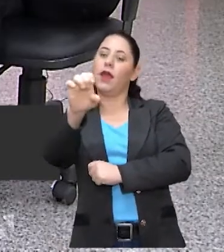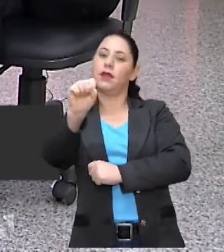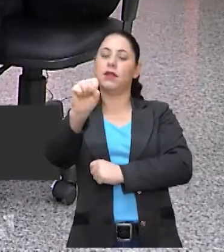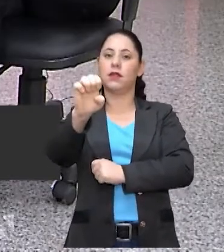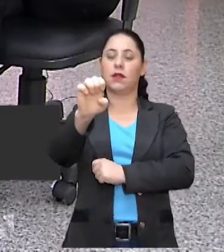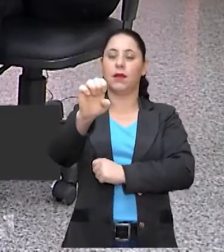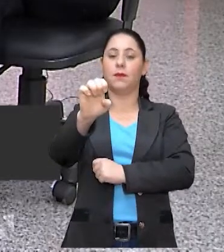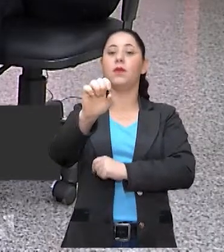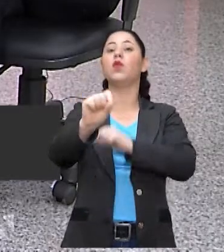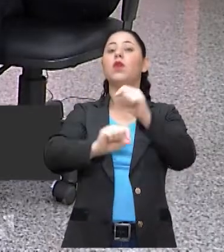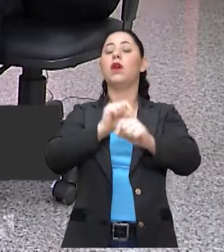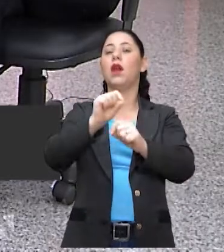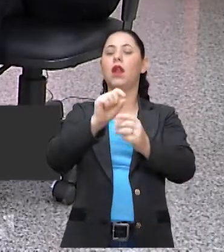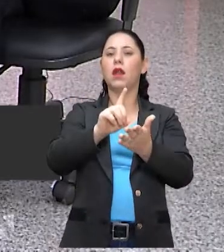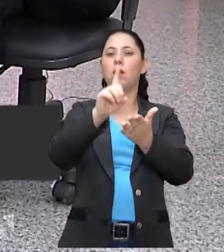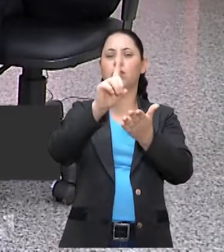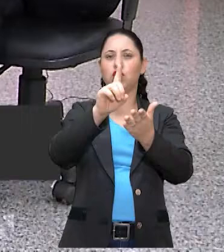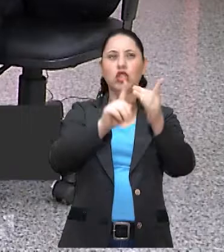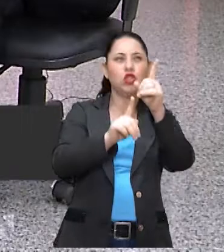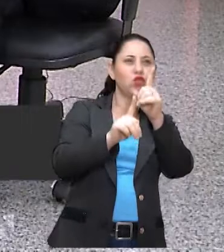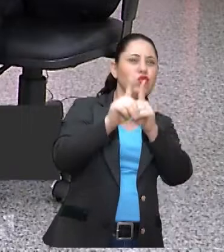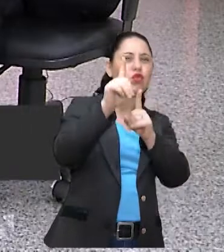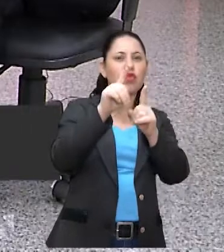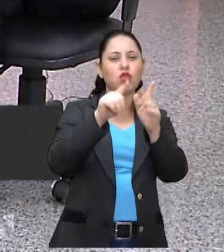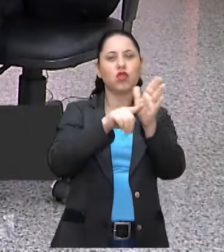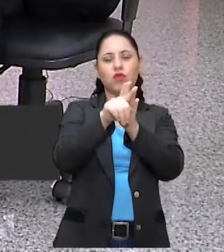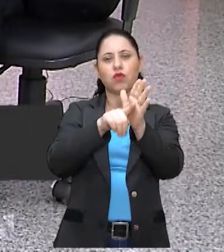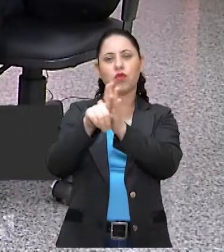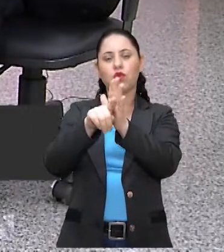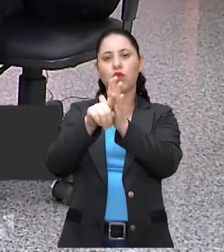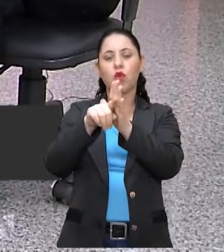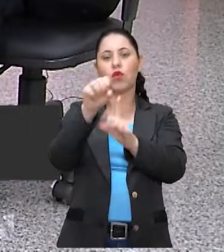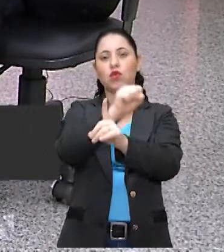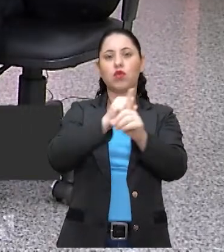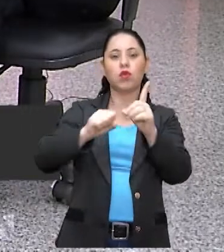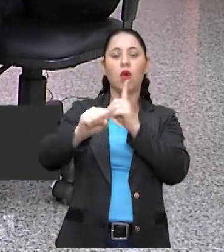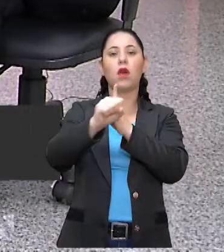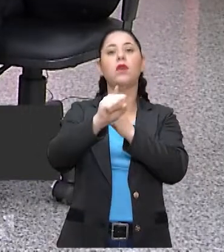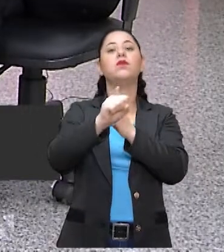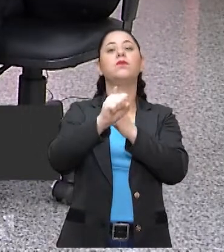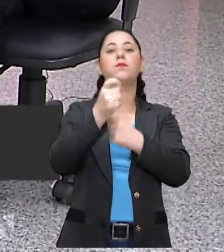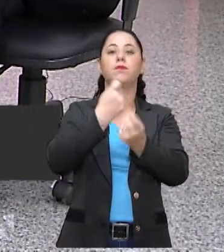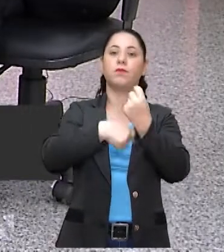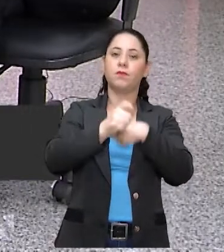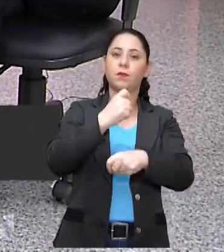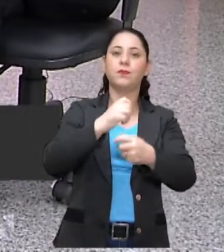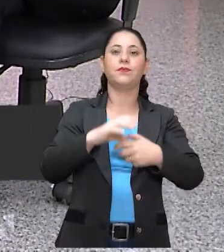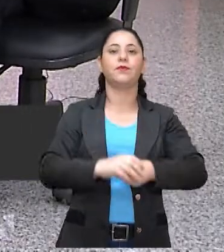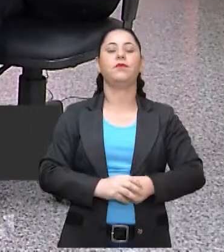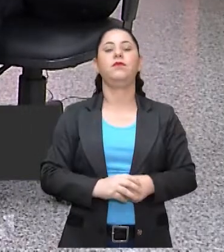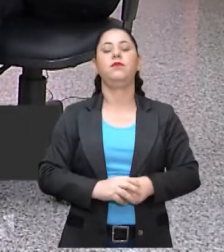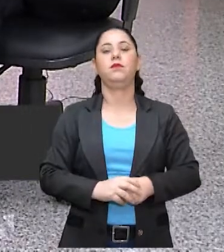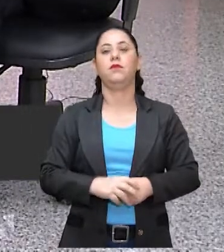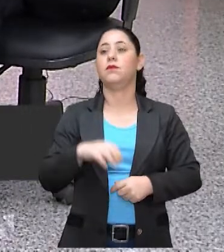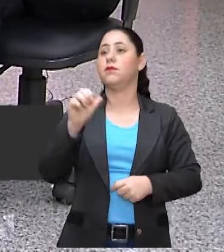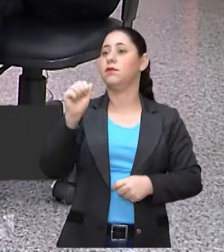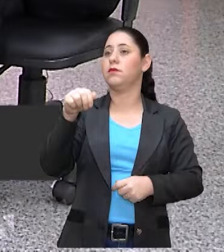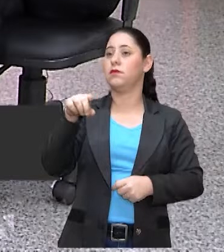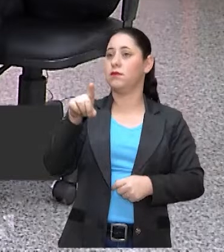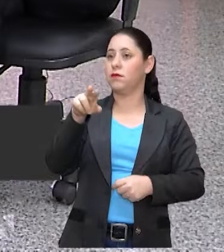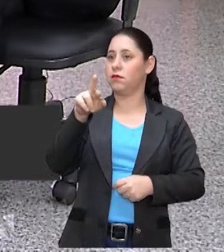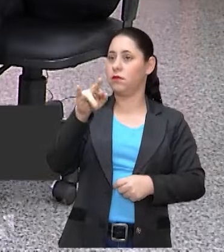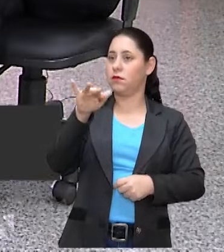DIEESE, Departamento Intersindical de Estatísticas e Estudos Socioeconômicos. Andréia, para a